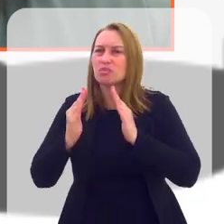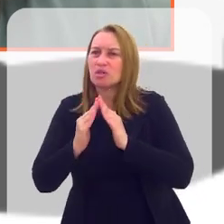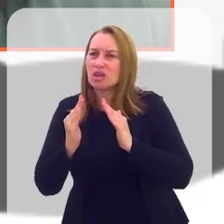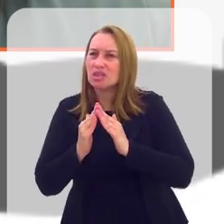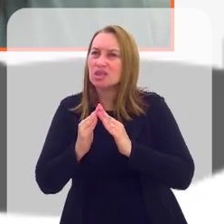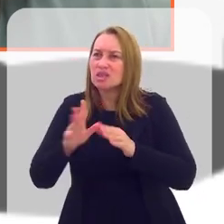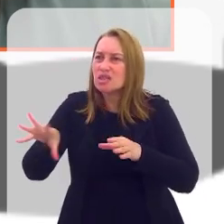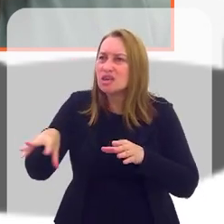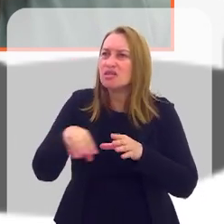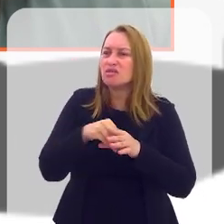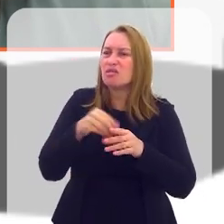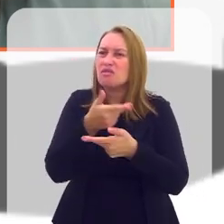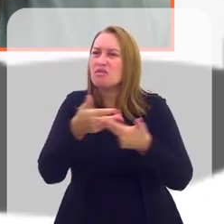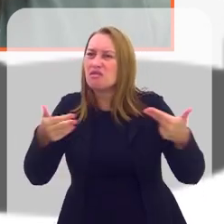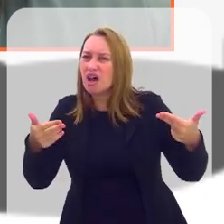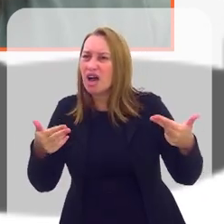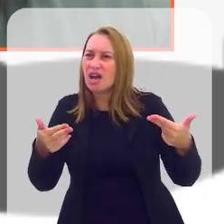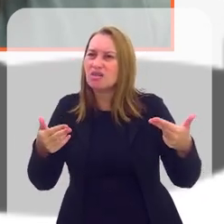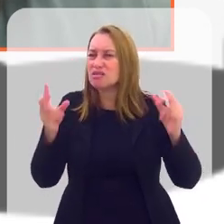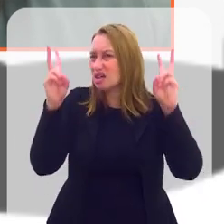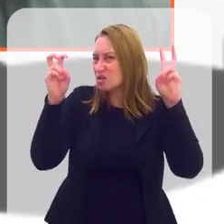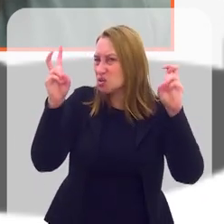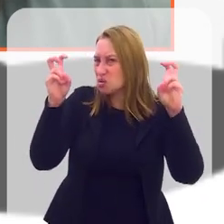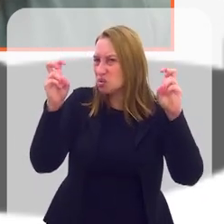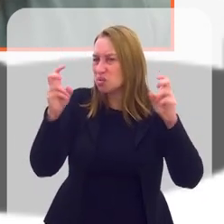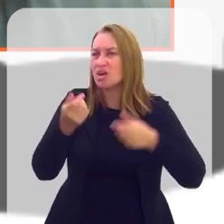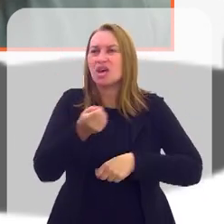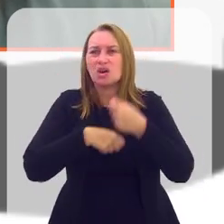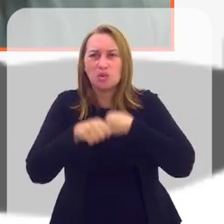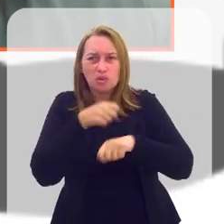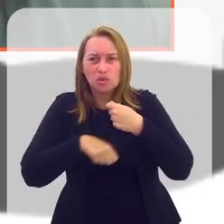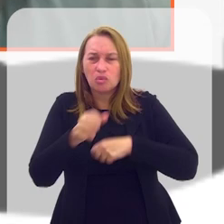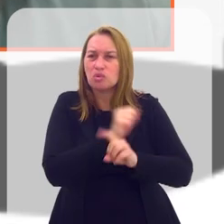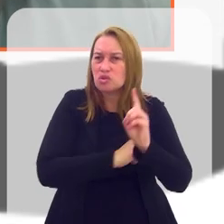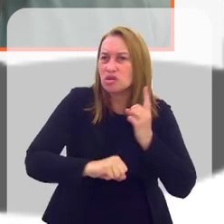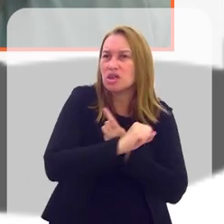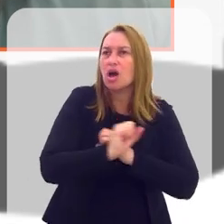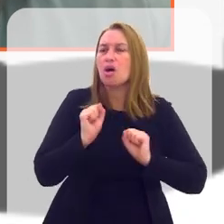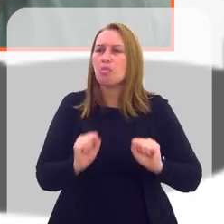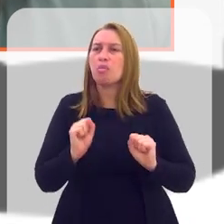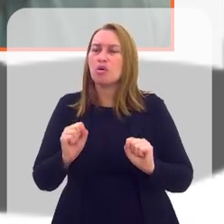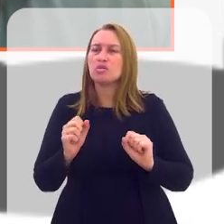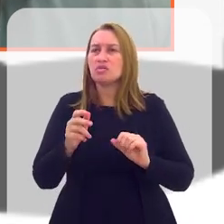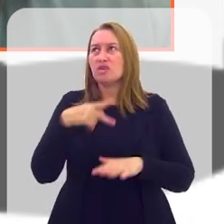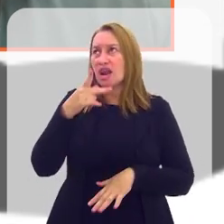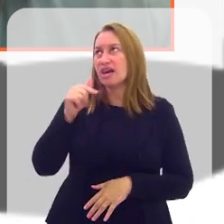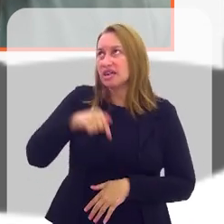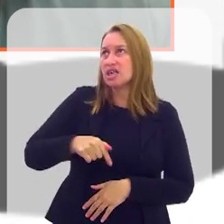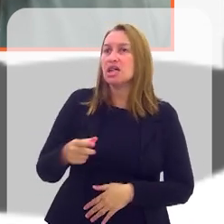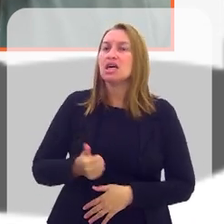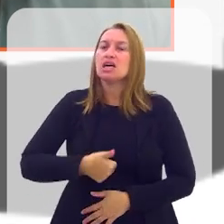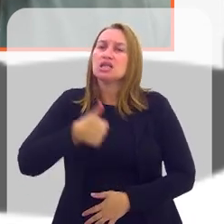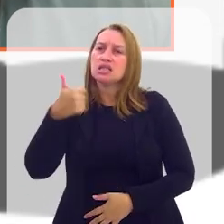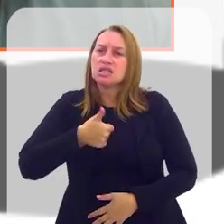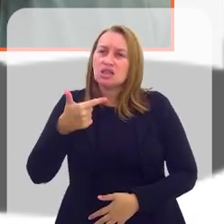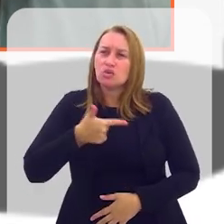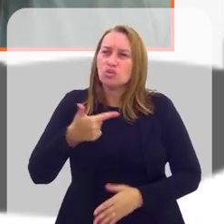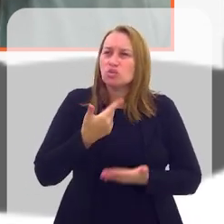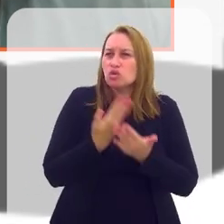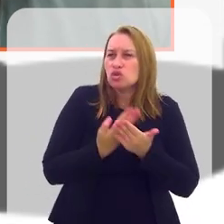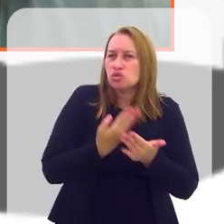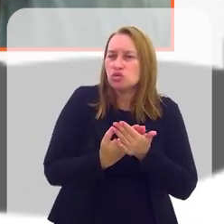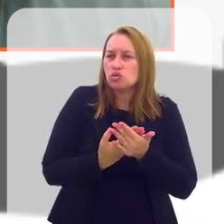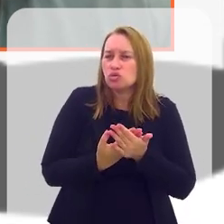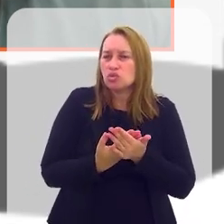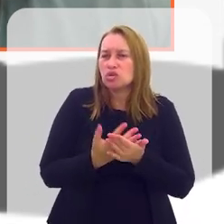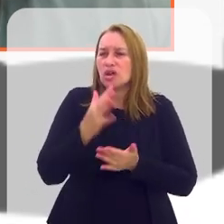déficit habitacional ele envolve vários componentes além dos econômicos e sociais? Eu posso citar um dado aqui, por exemplo, segundo esse